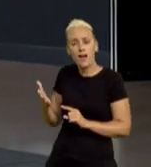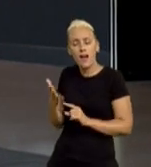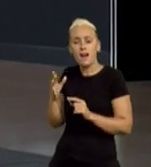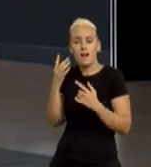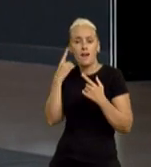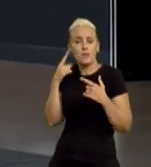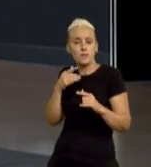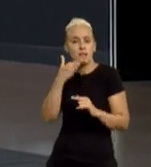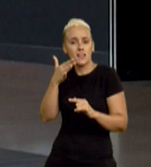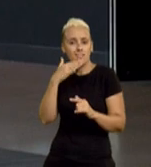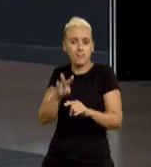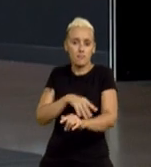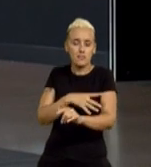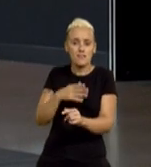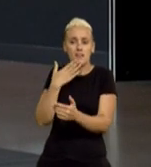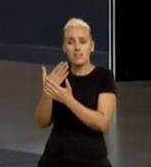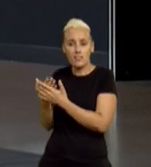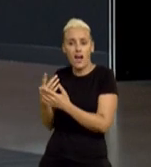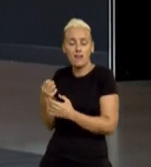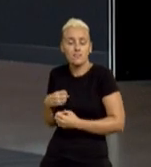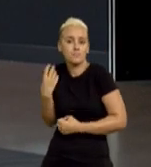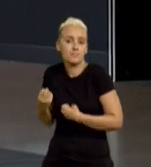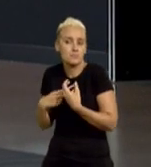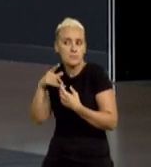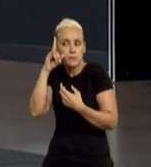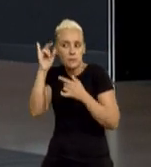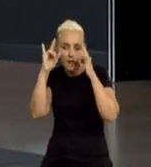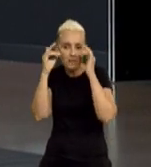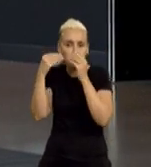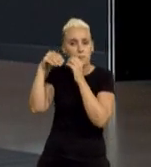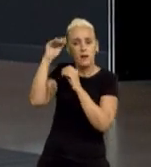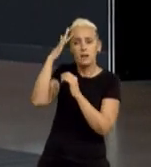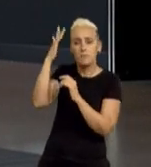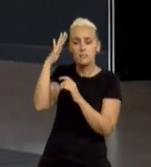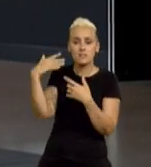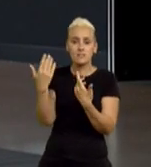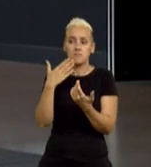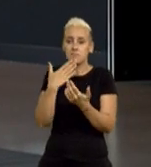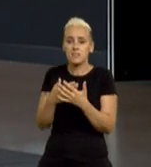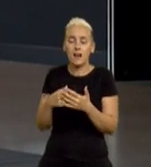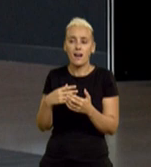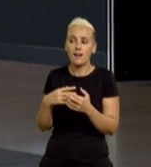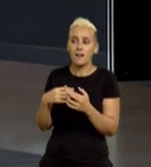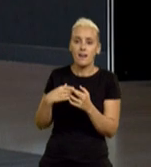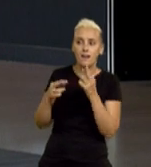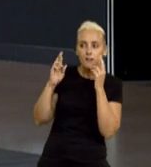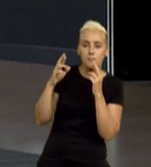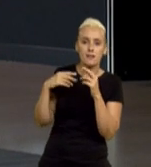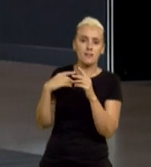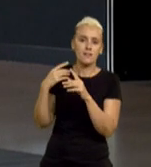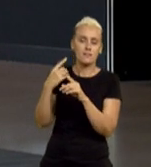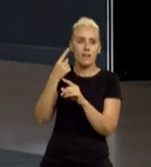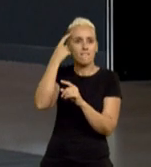na poesia é que é possível, então, sei lá, ter essas proposições, ter essas expectativas